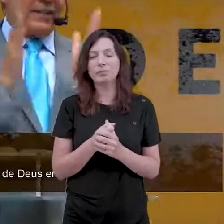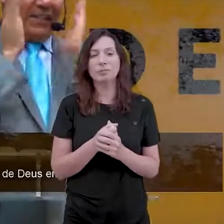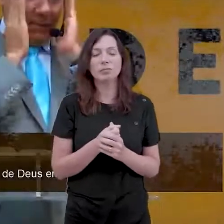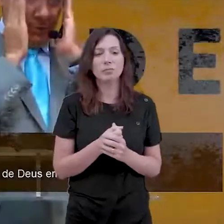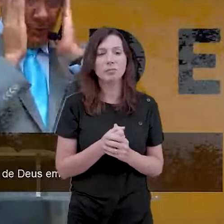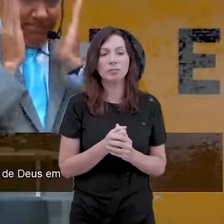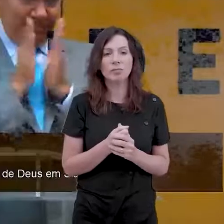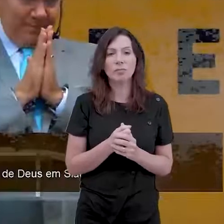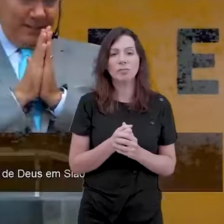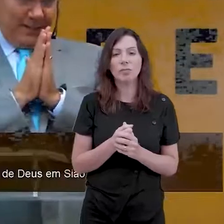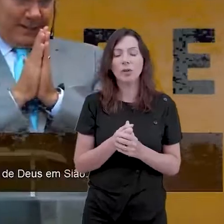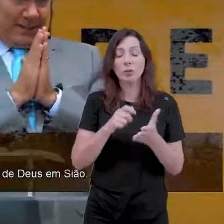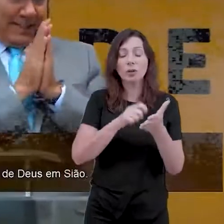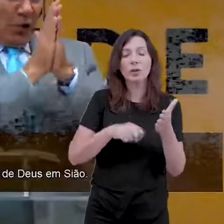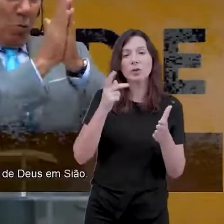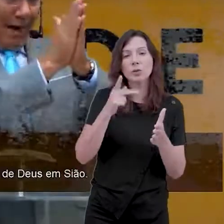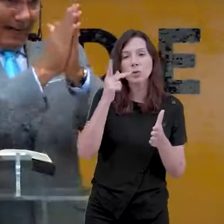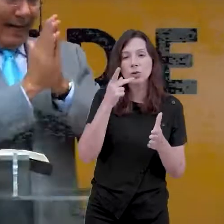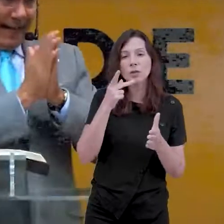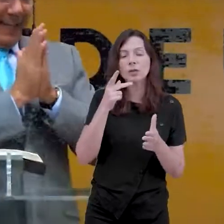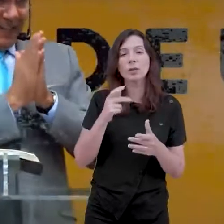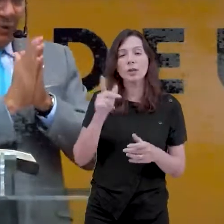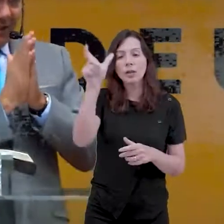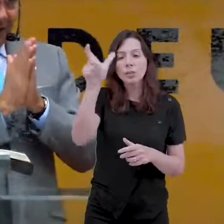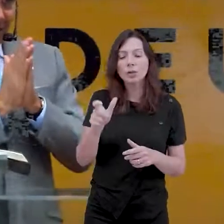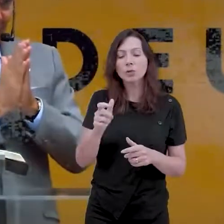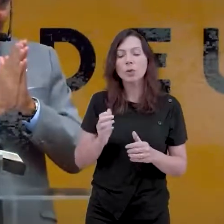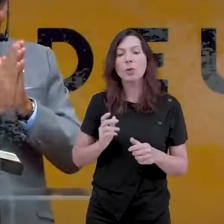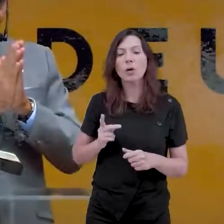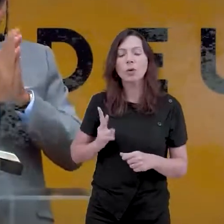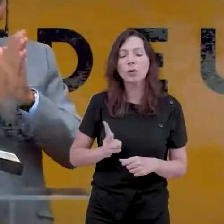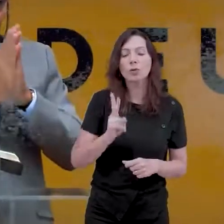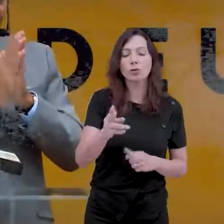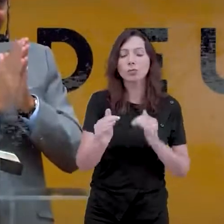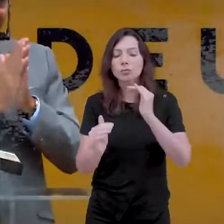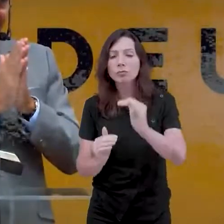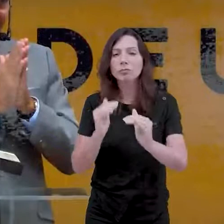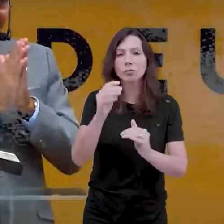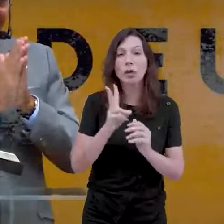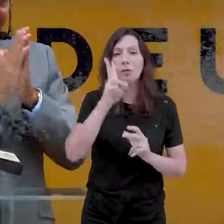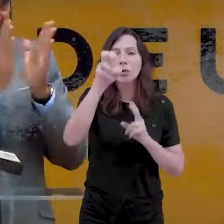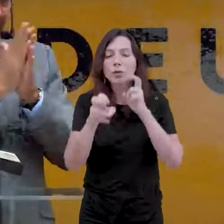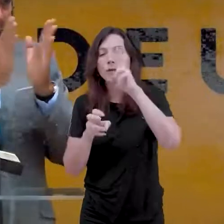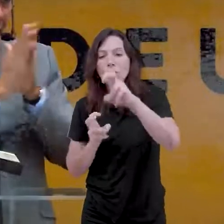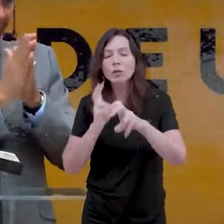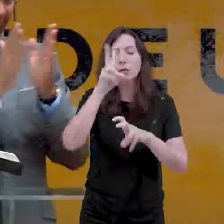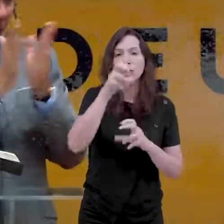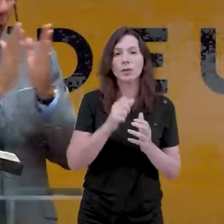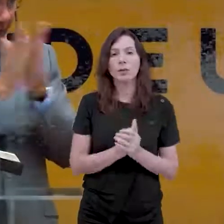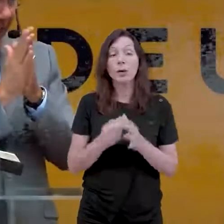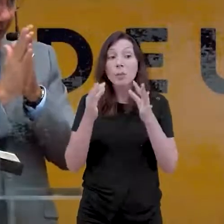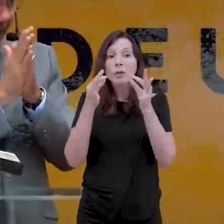Sião. Preste atenção nisso. Assim como o maná caía lá no deserto, todo dia, e ninguém